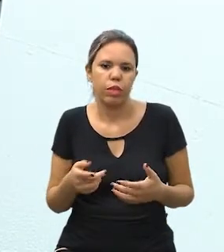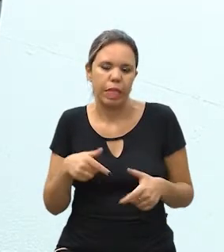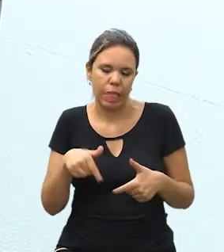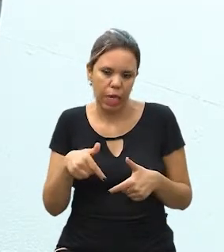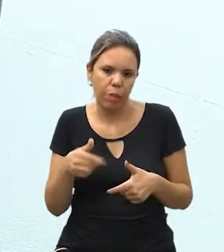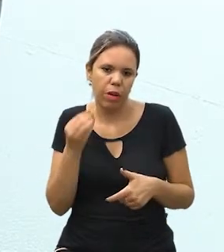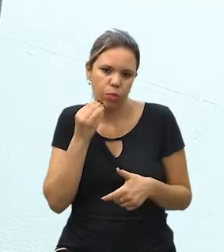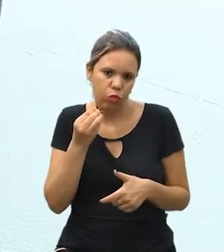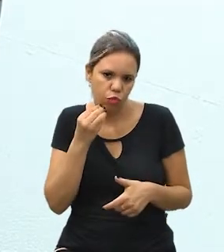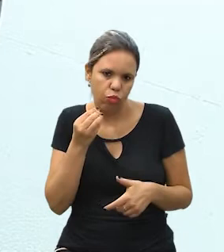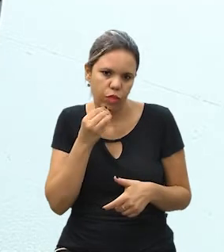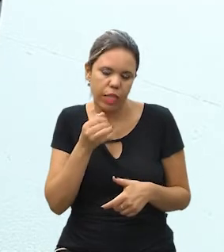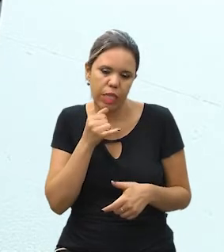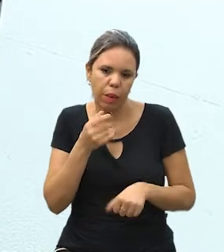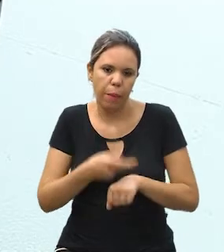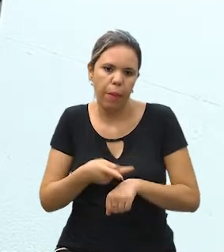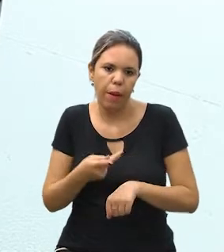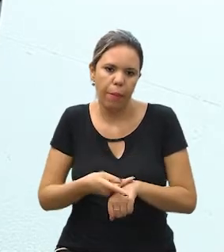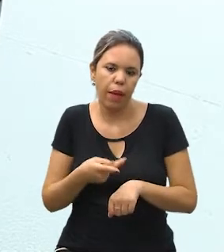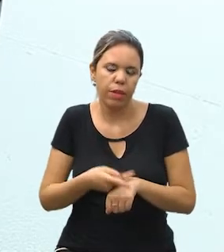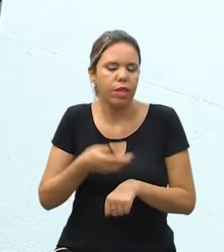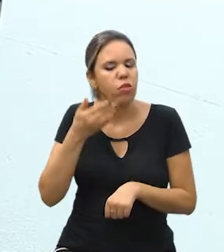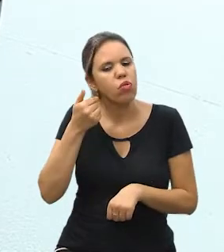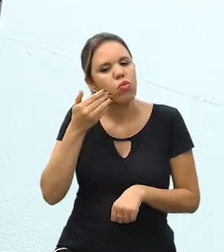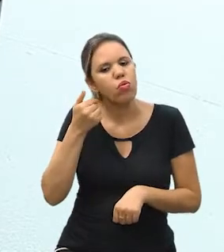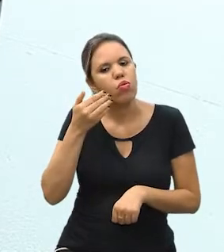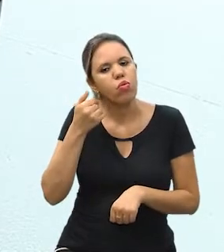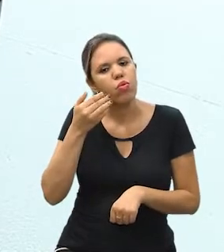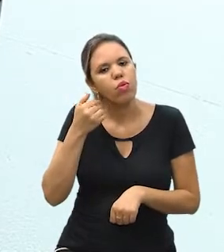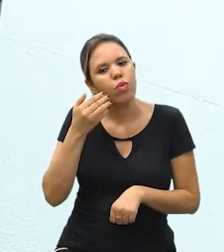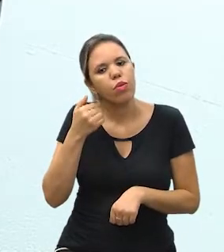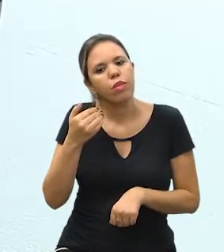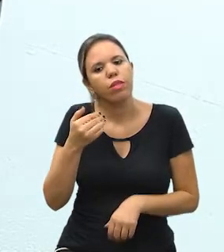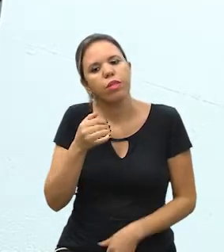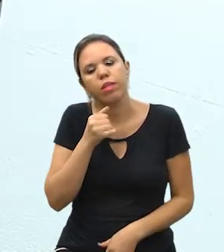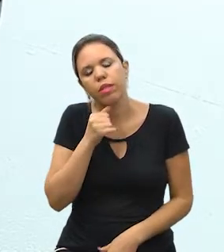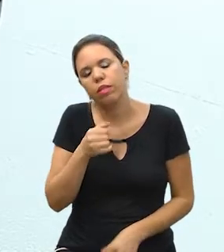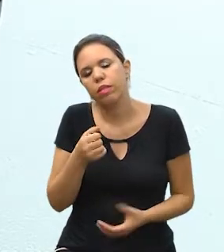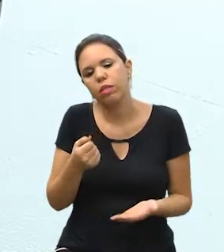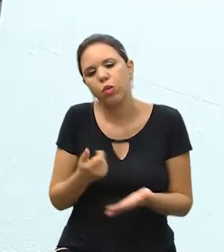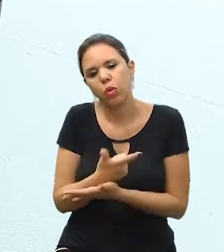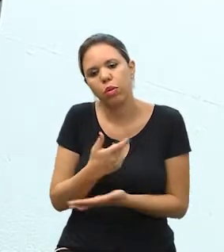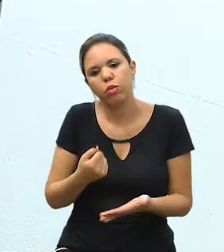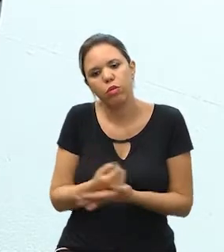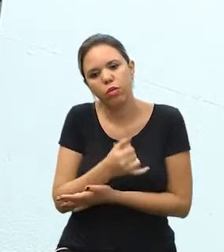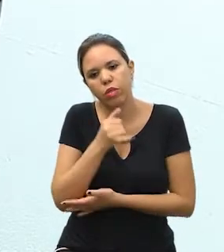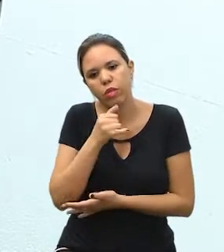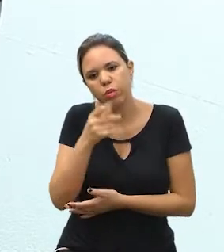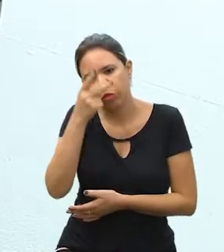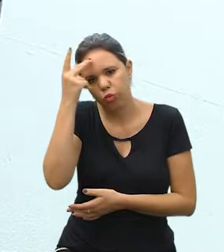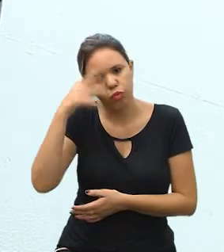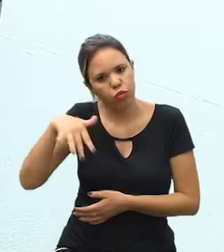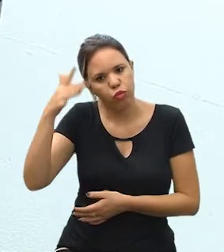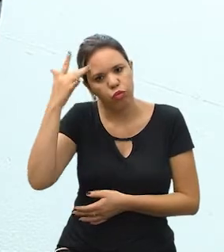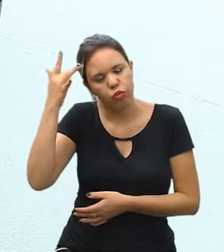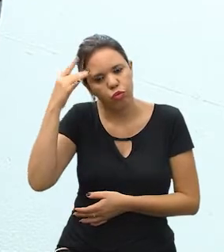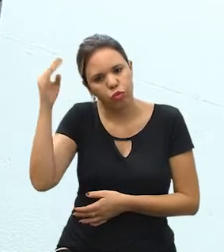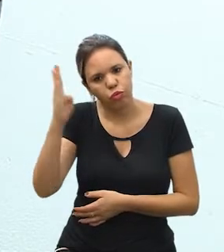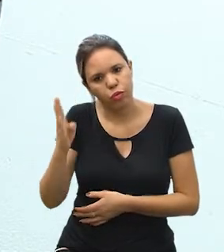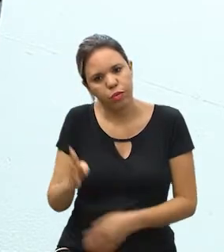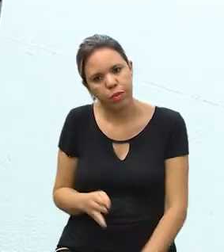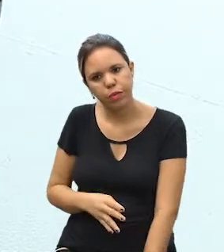prateado, que a gente chama, que é o consumo, o mercado de consumo dos maduros no